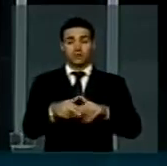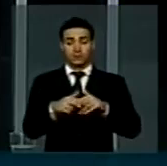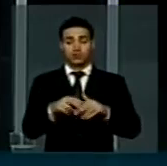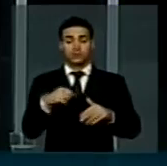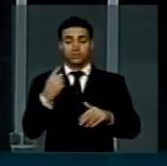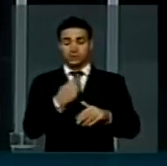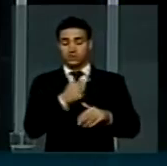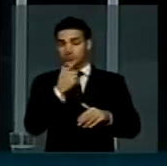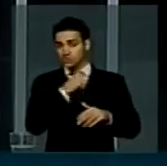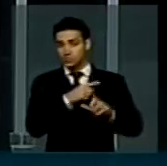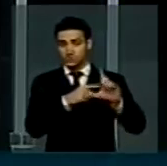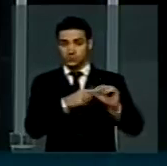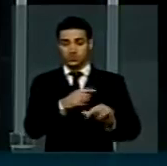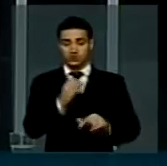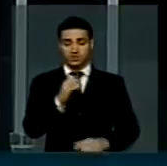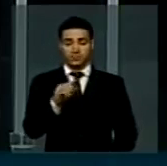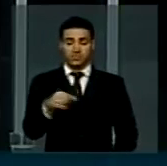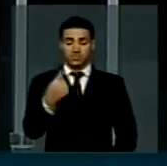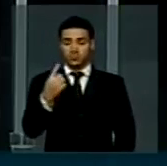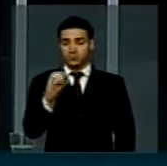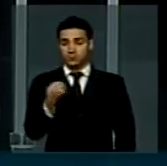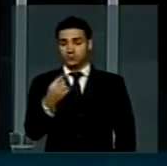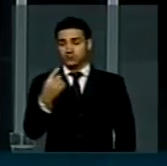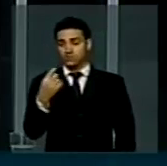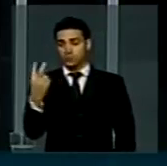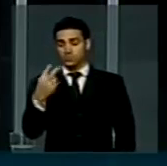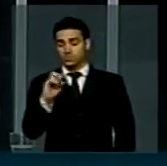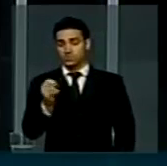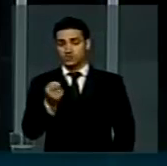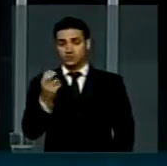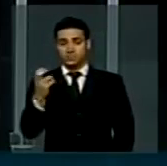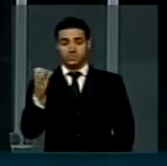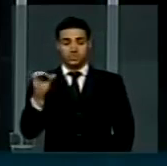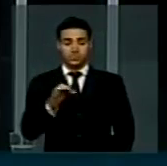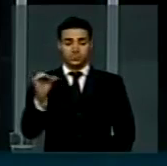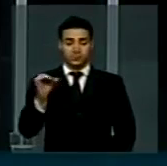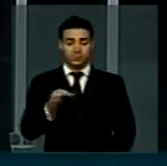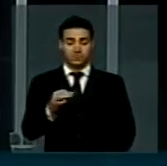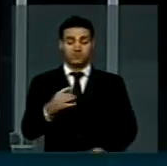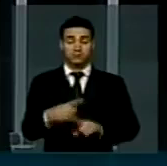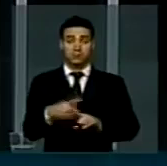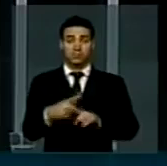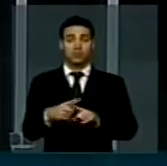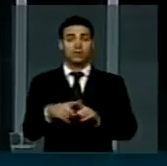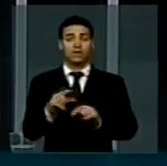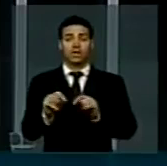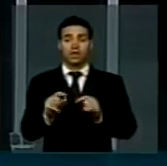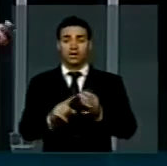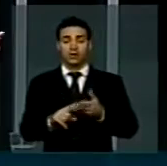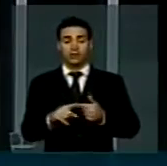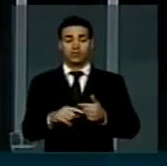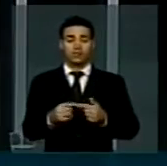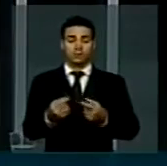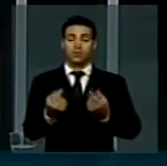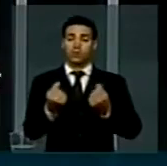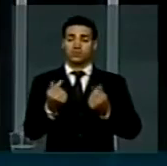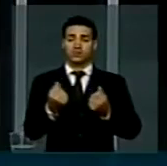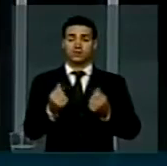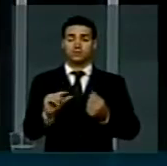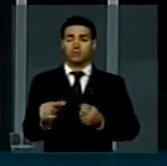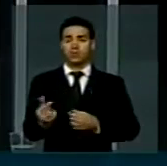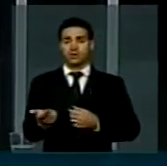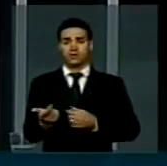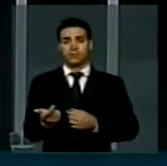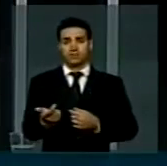para 0,1, 0,2, 0,5%, porque é uma quantidade ínfima,